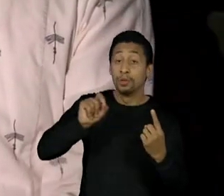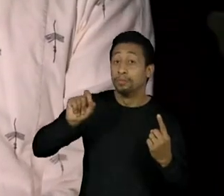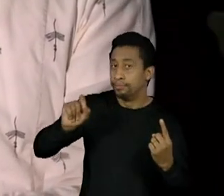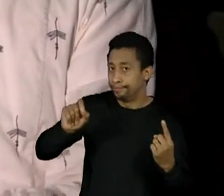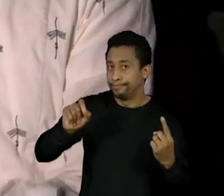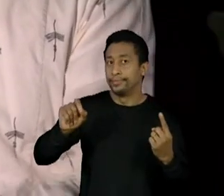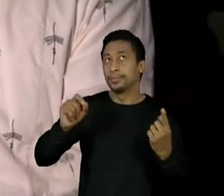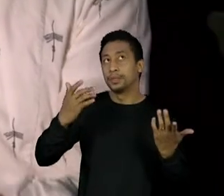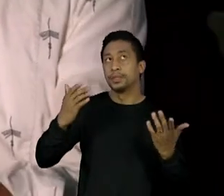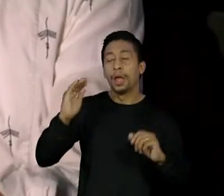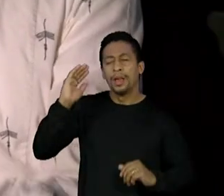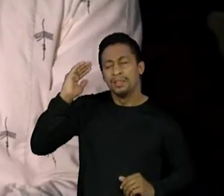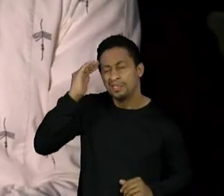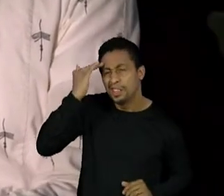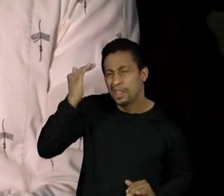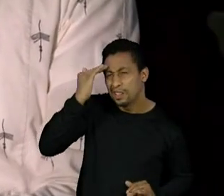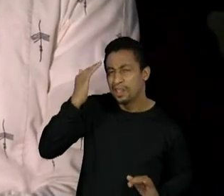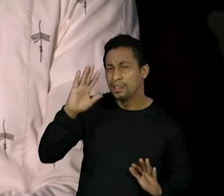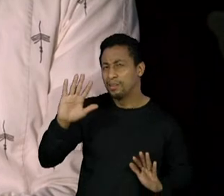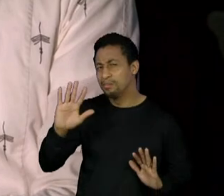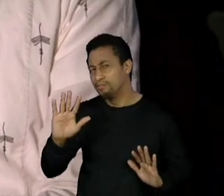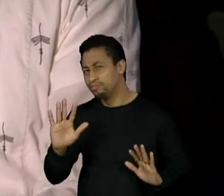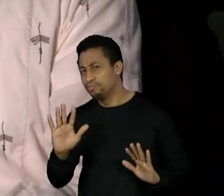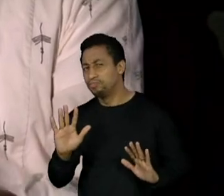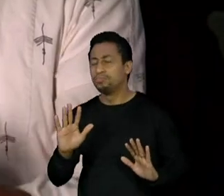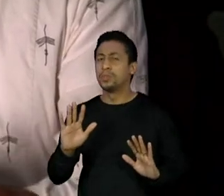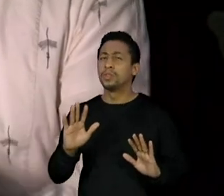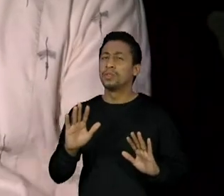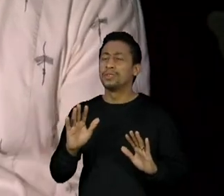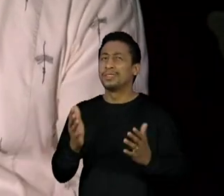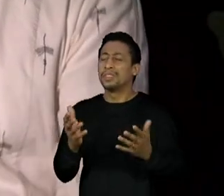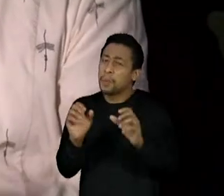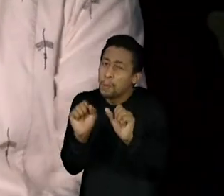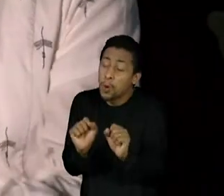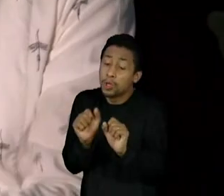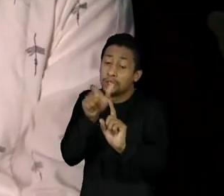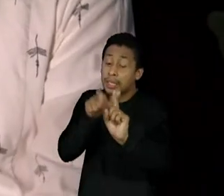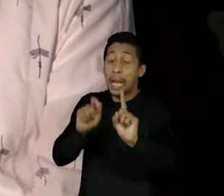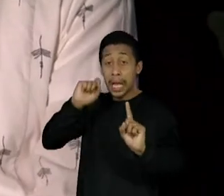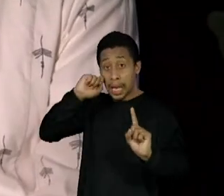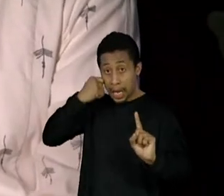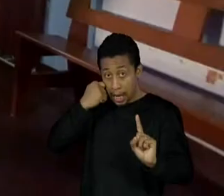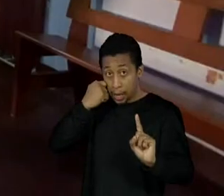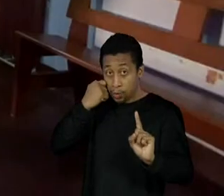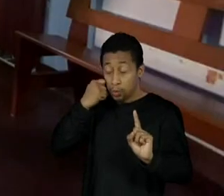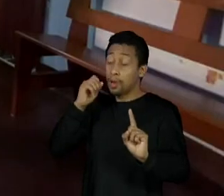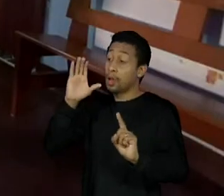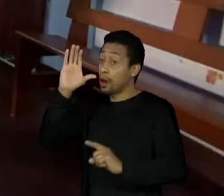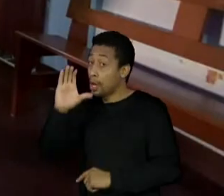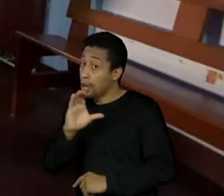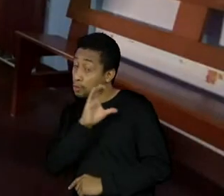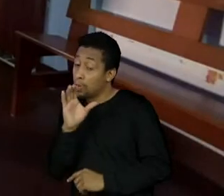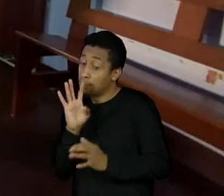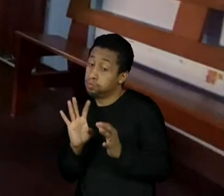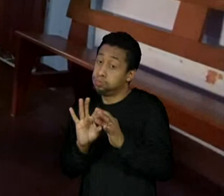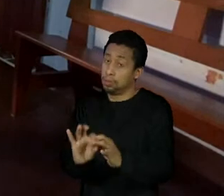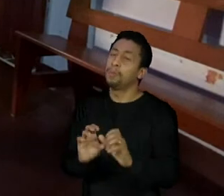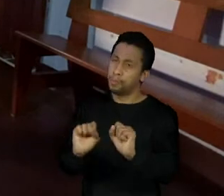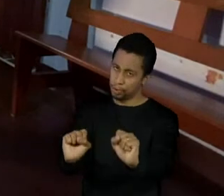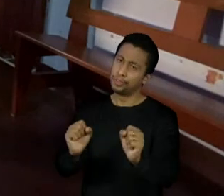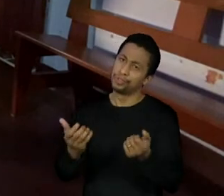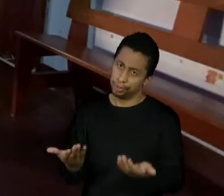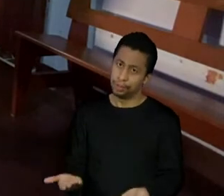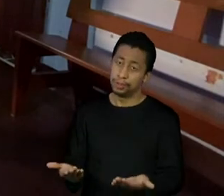de que pode-se ser negro e ser católico. Eu acho que há um segundo passo, que